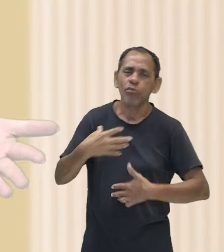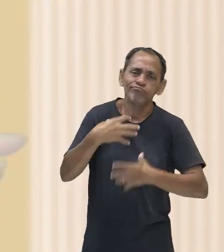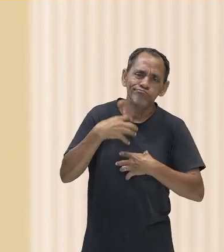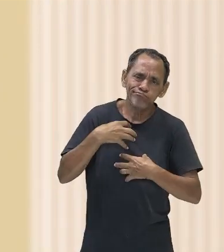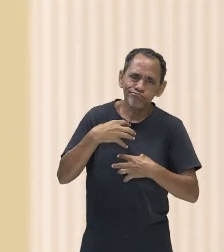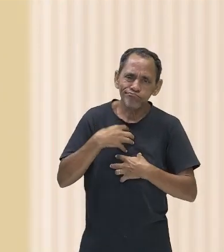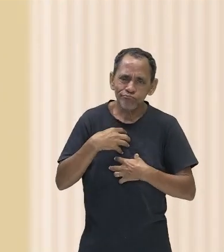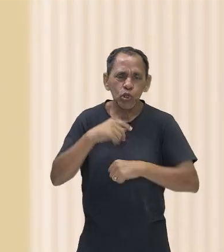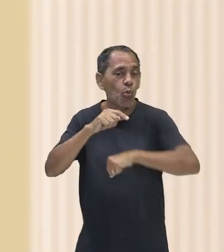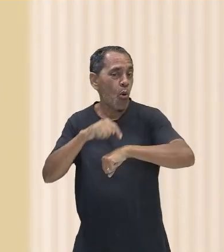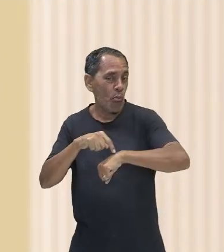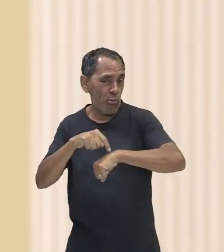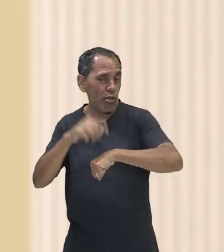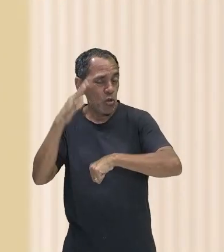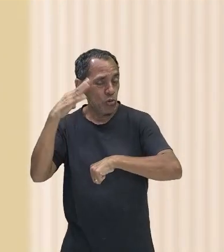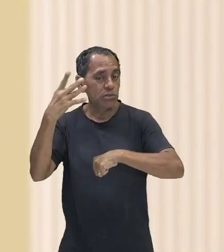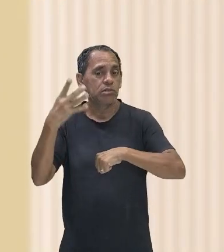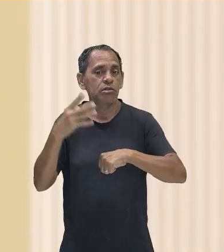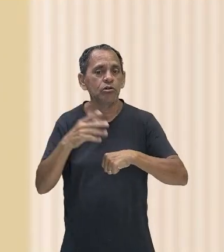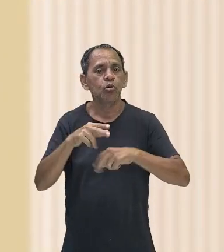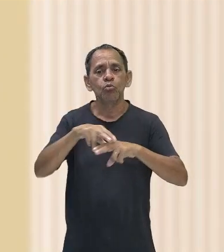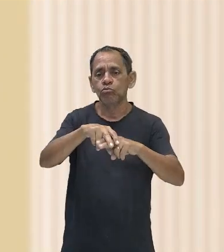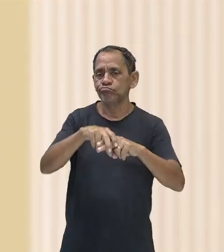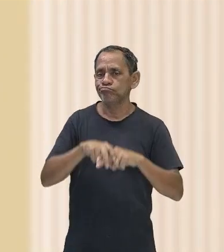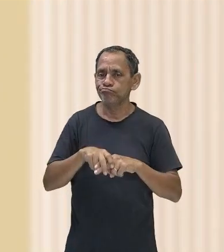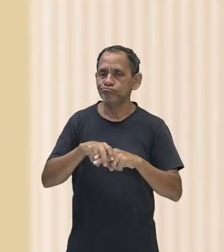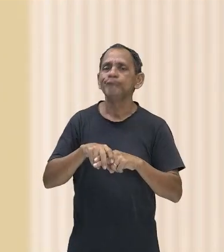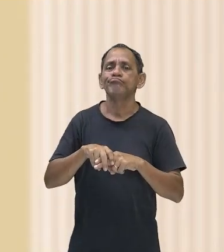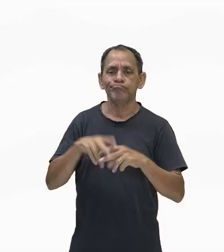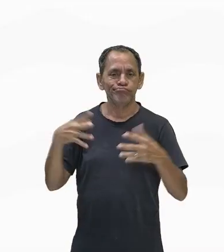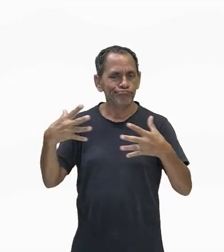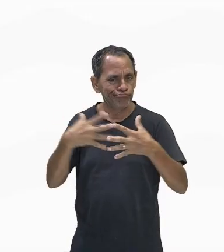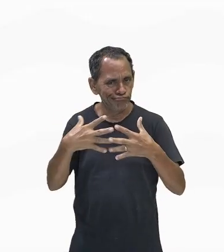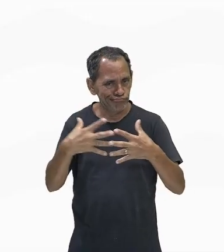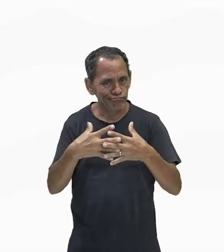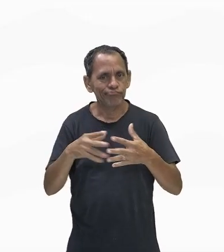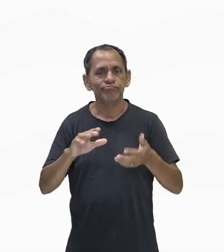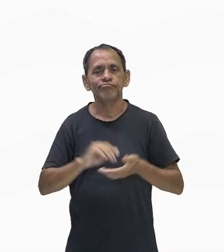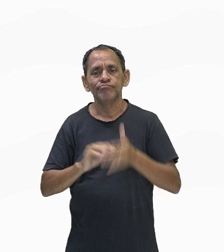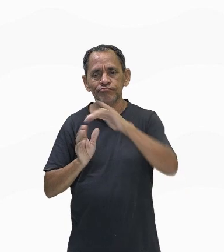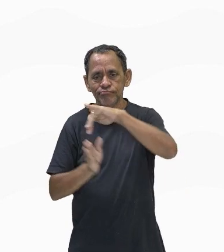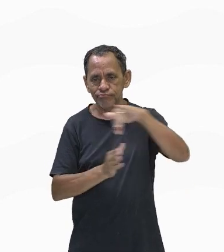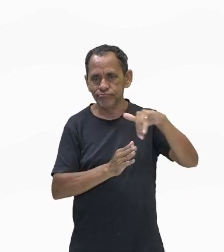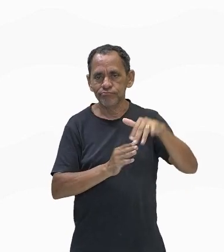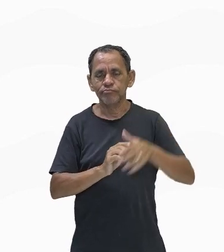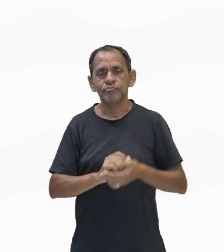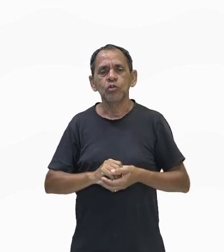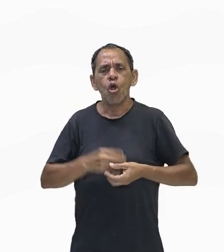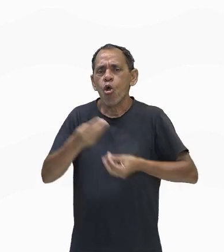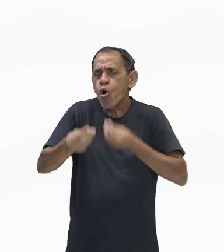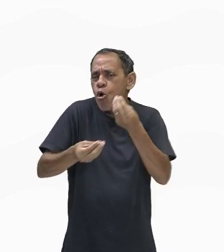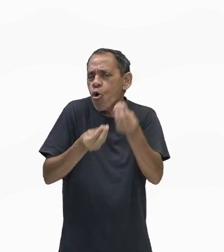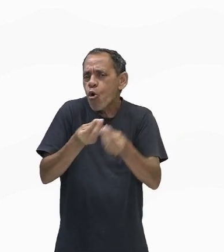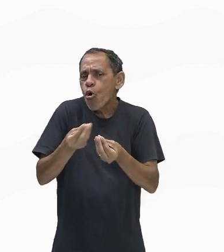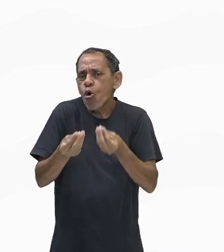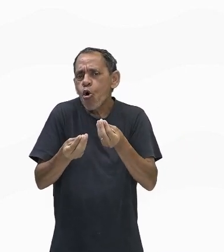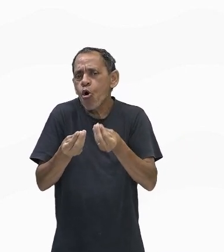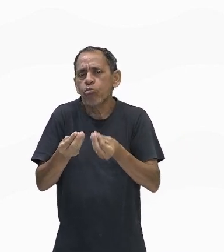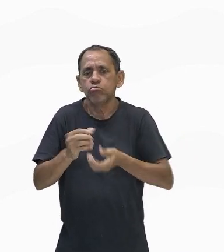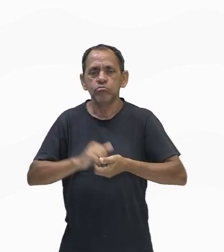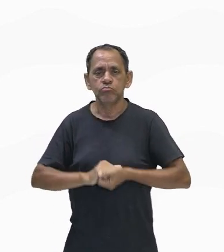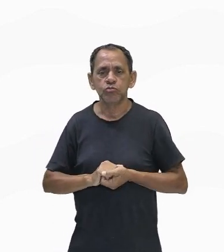de acontecer. Por isso que ela é mais complexa. Então, lidando com as emoções. Lidar com as emoções